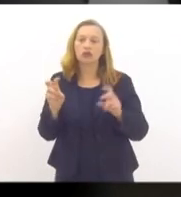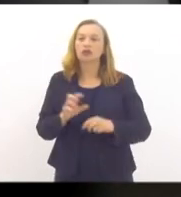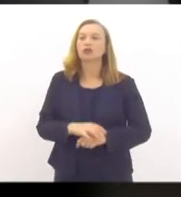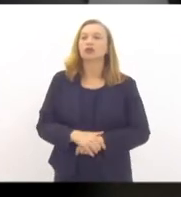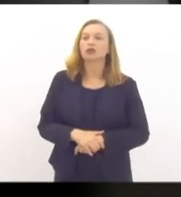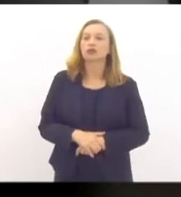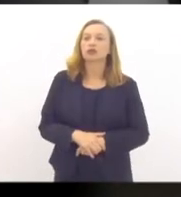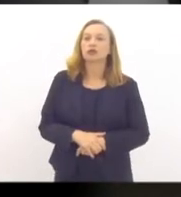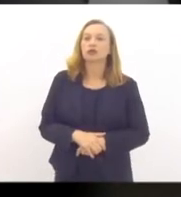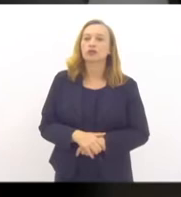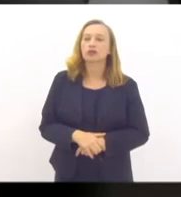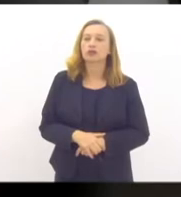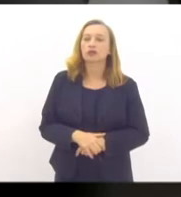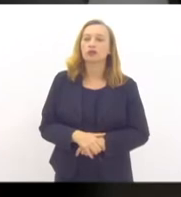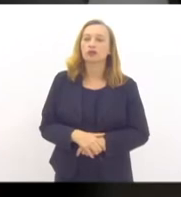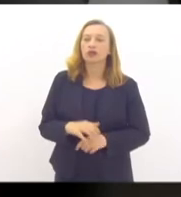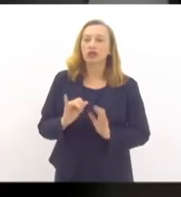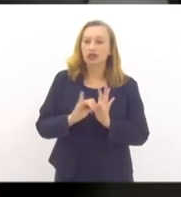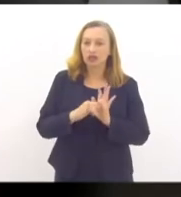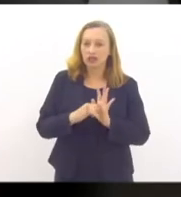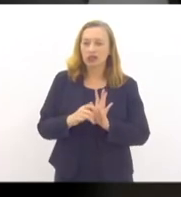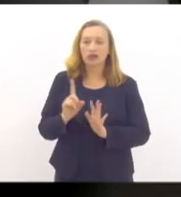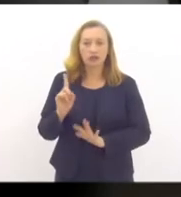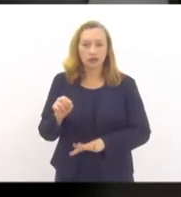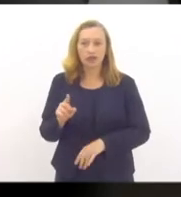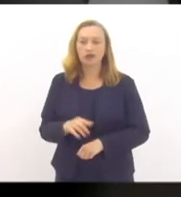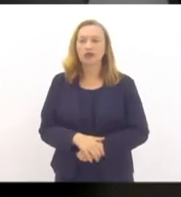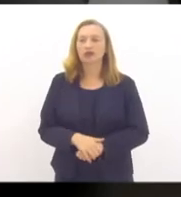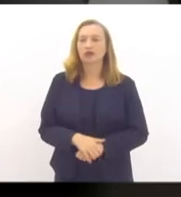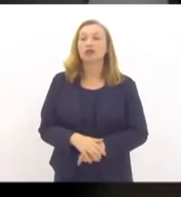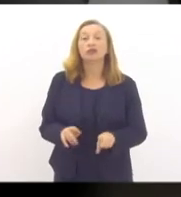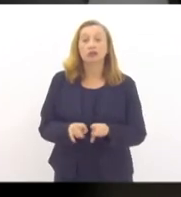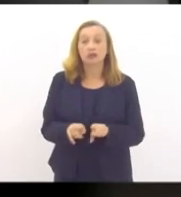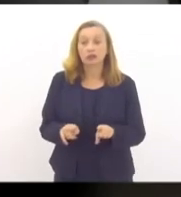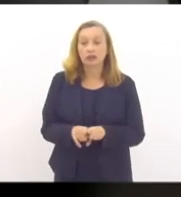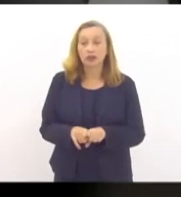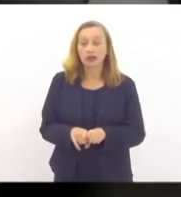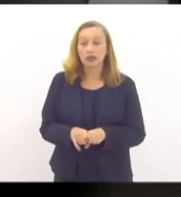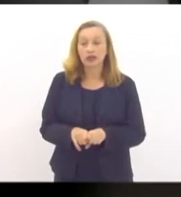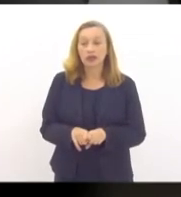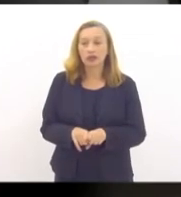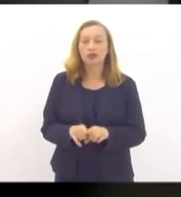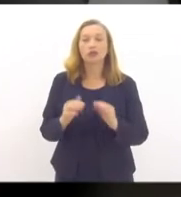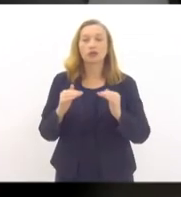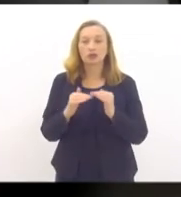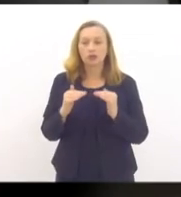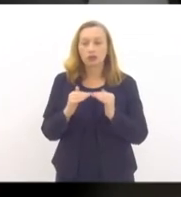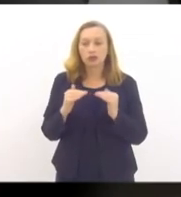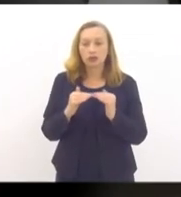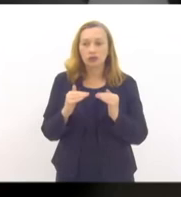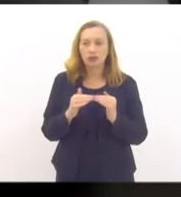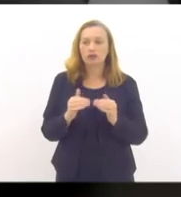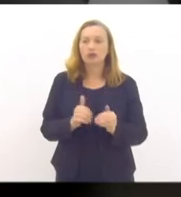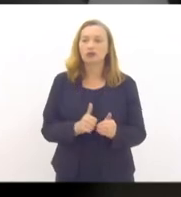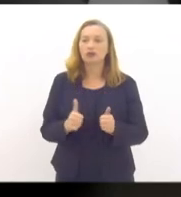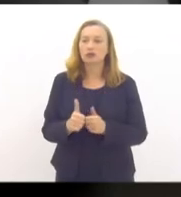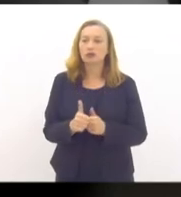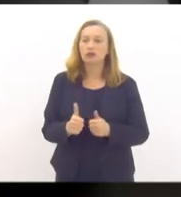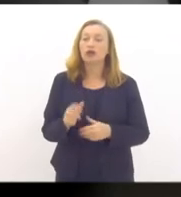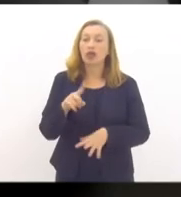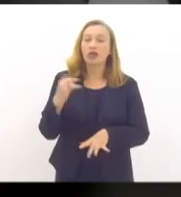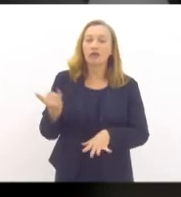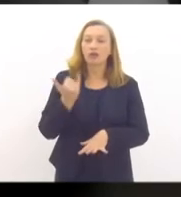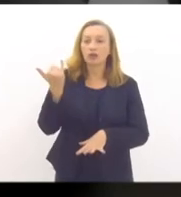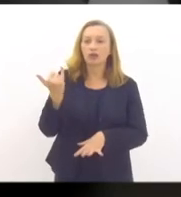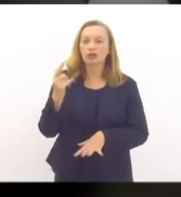do edital, né? Também concordamos da frente que seria